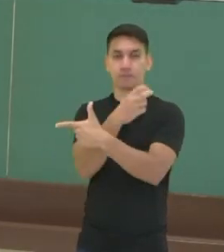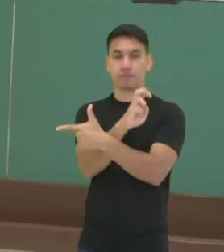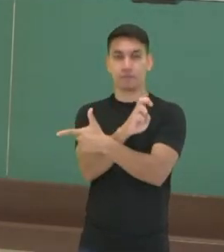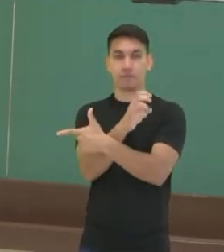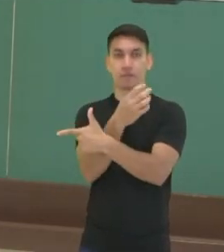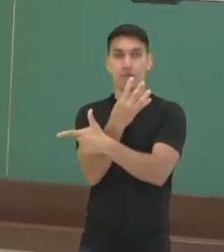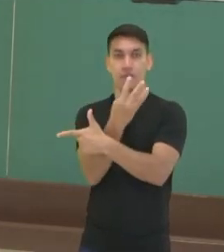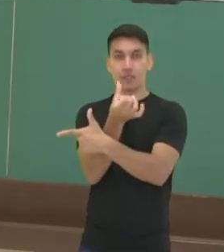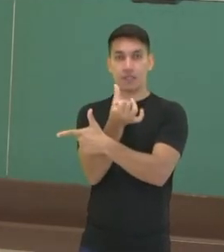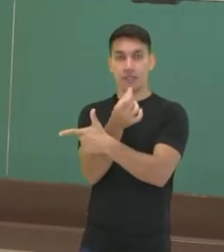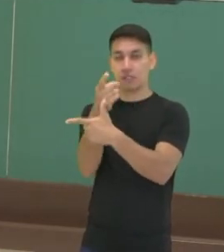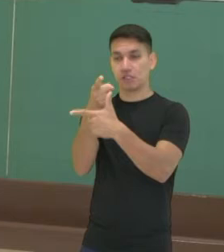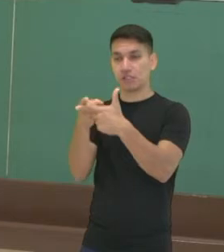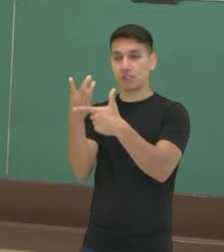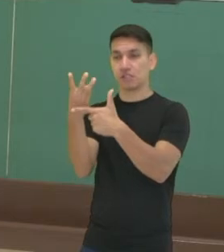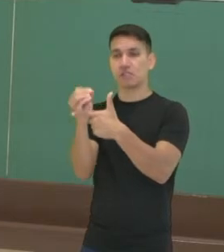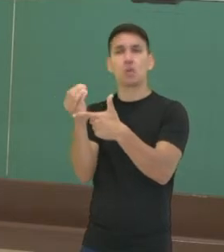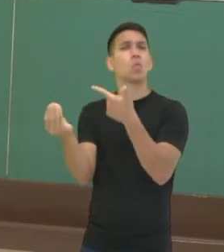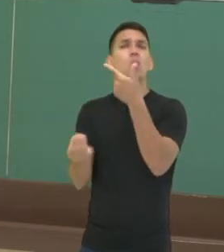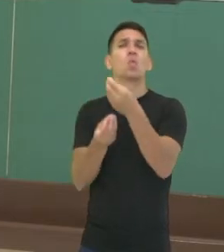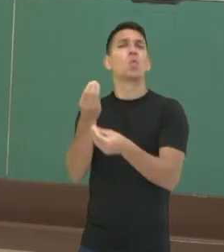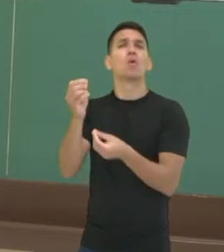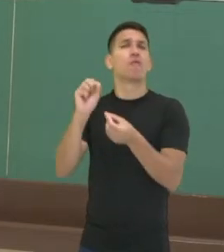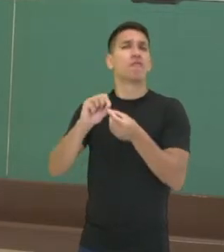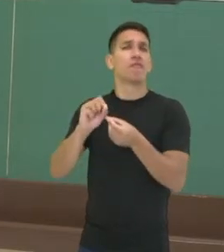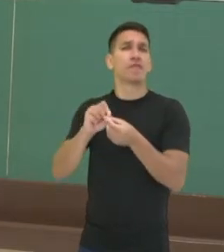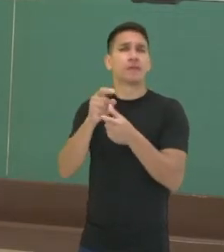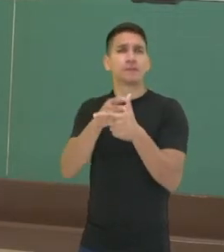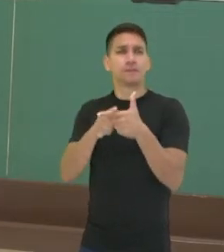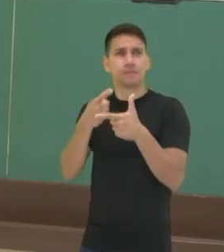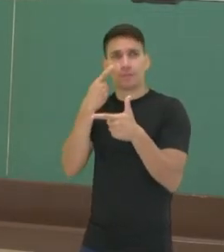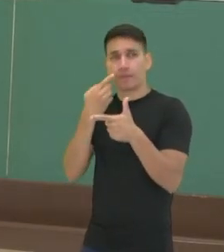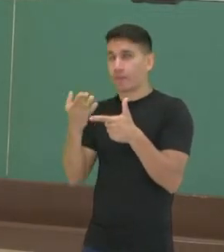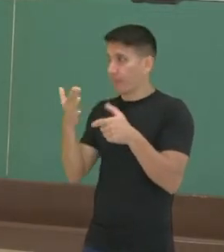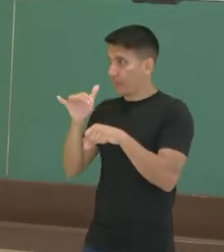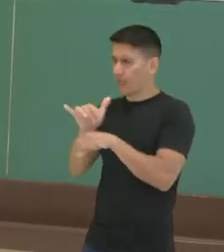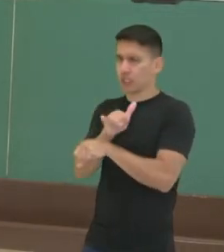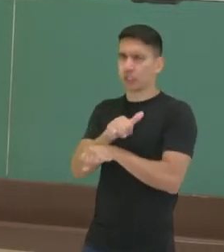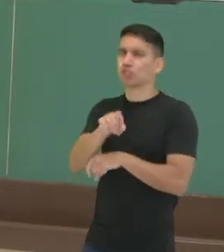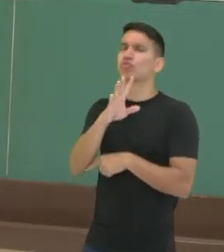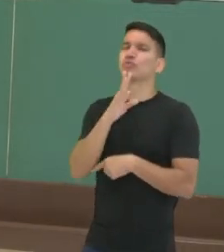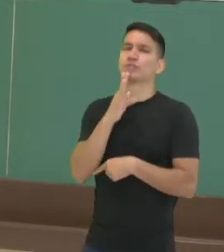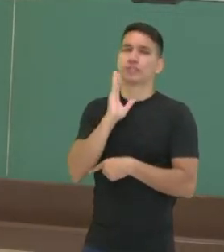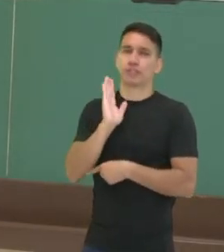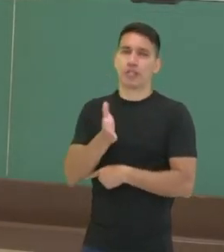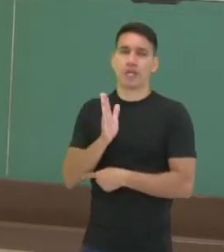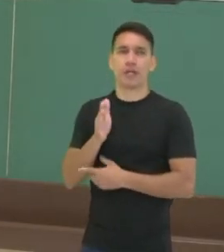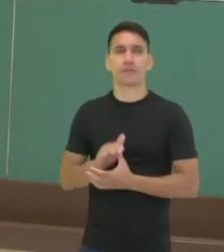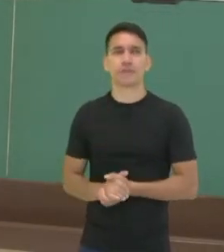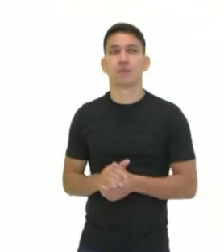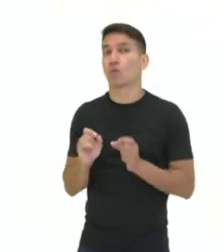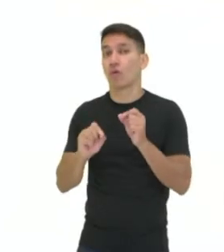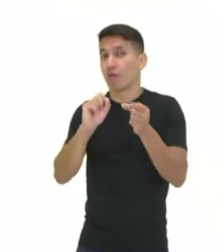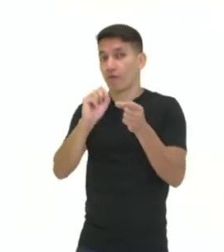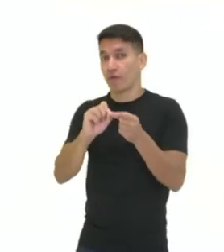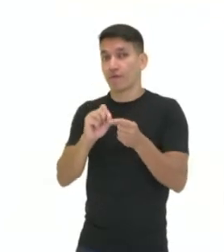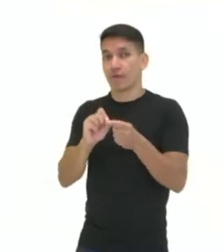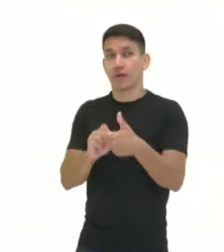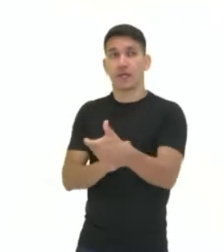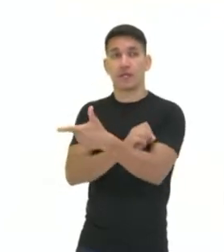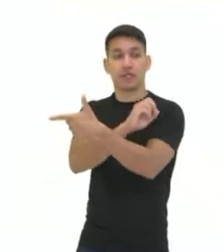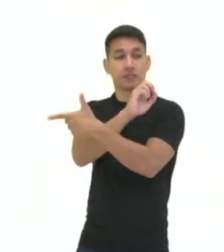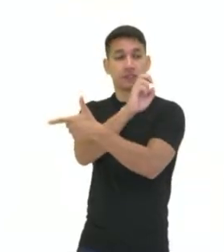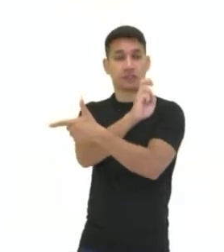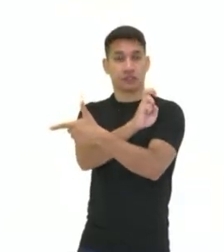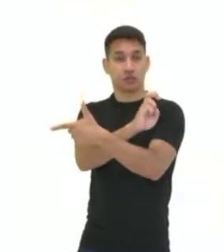546 divididos por 30. Como será que a gente faz essa divisão? Aquele método que você já conhece, né? Então eu vou pegar lá o 5, ele é menor do